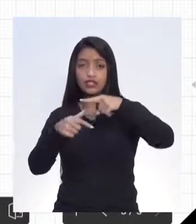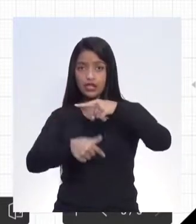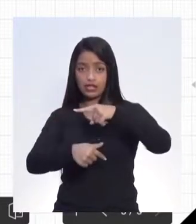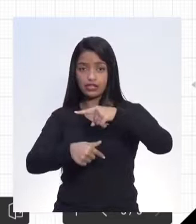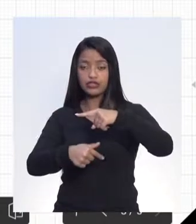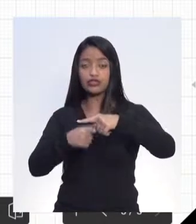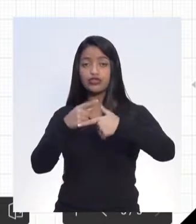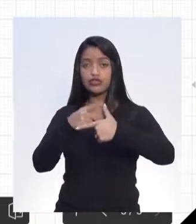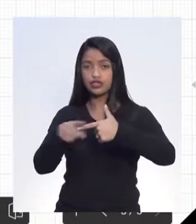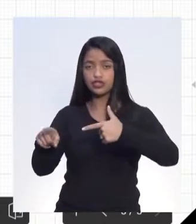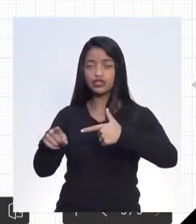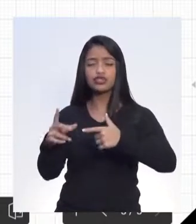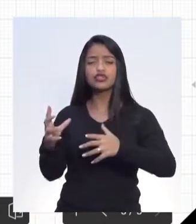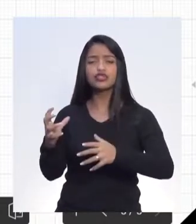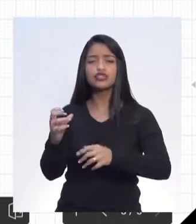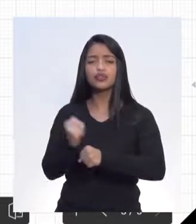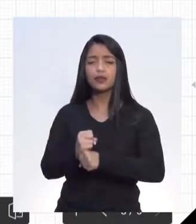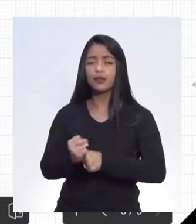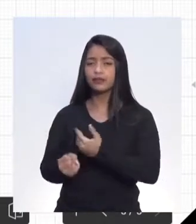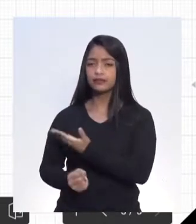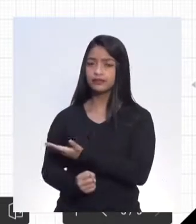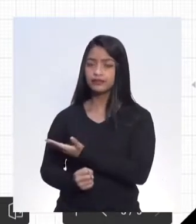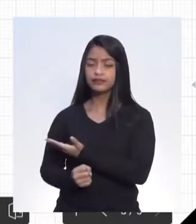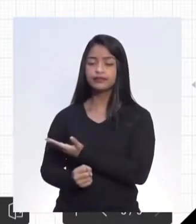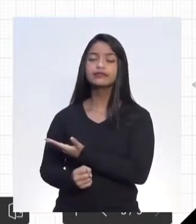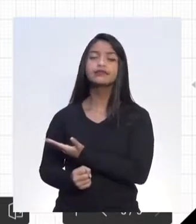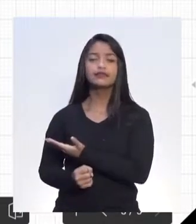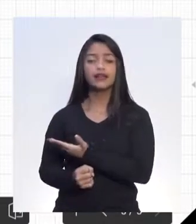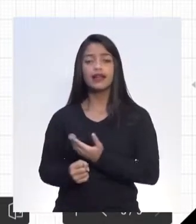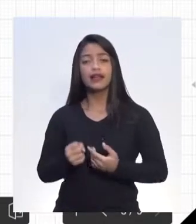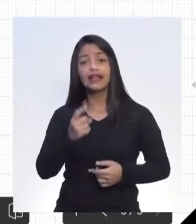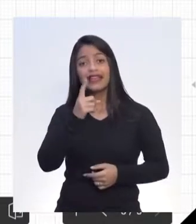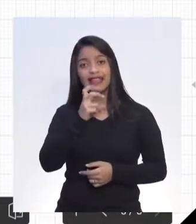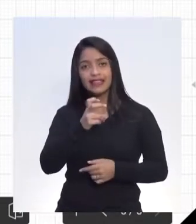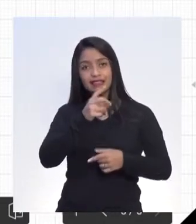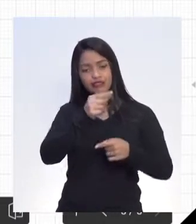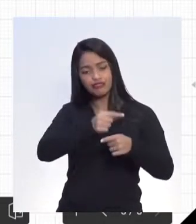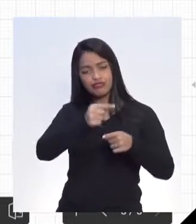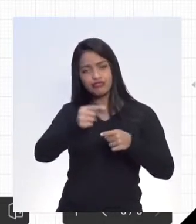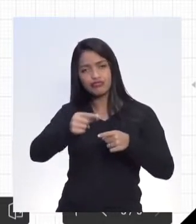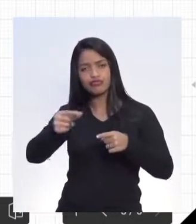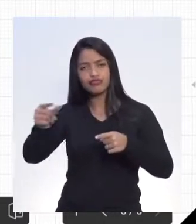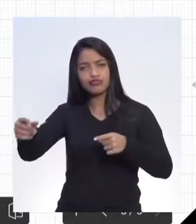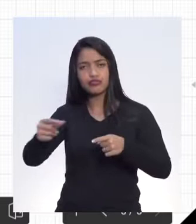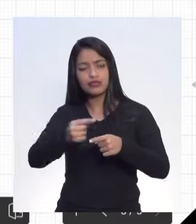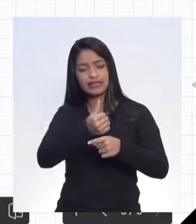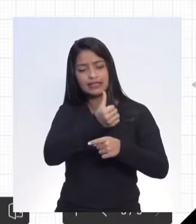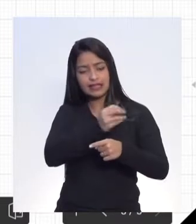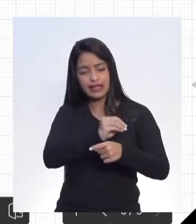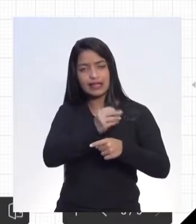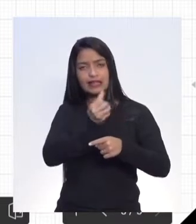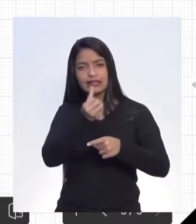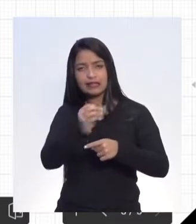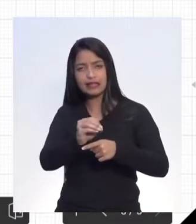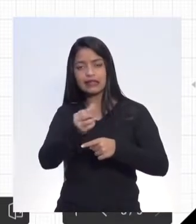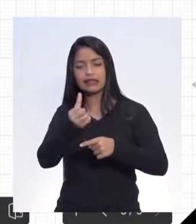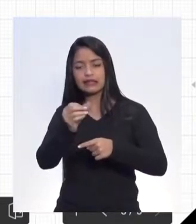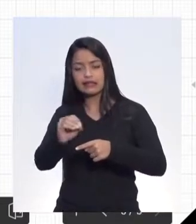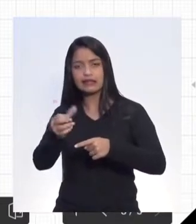Portanto, eu consigo dividir em 15 trechos de 60 quilômetros. Beleza? Então, aqui ó, já temos